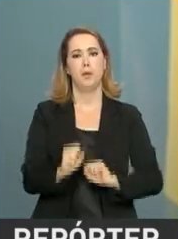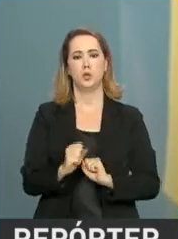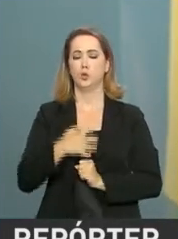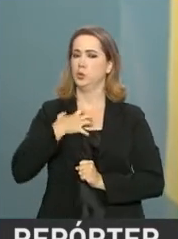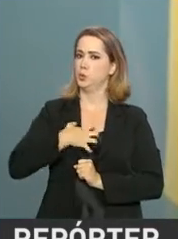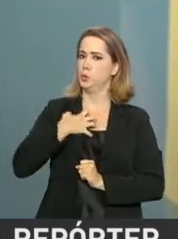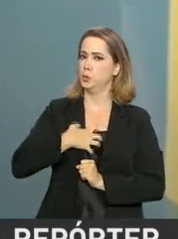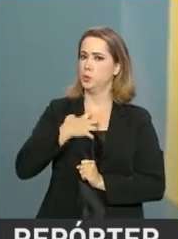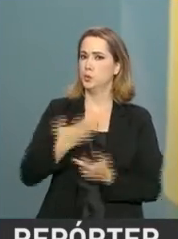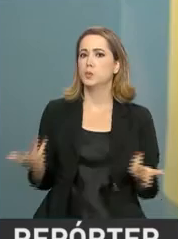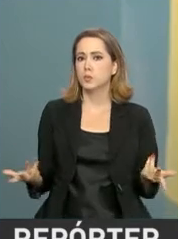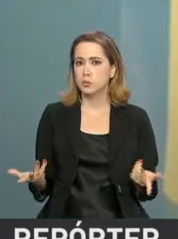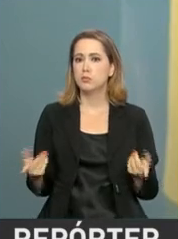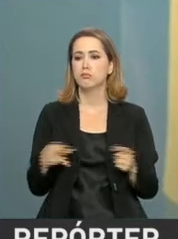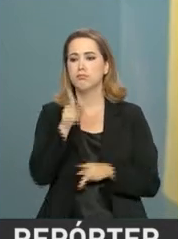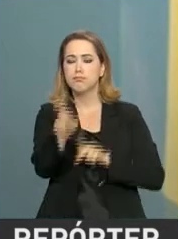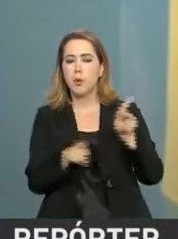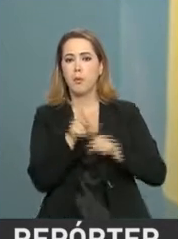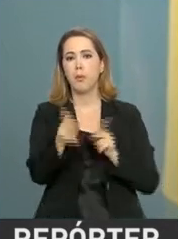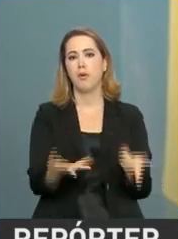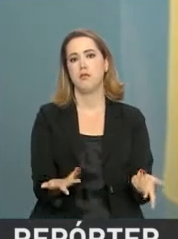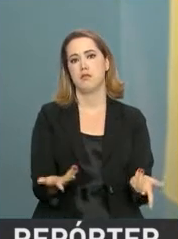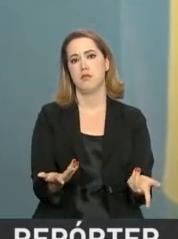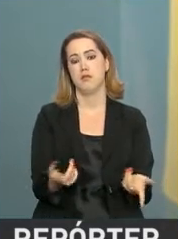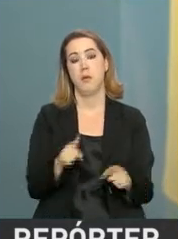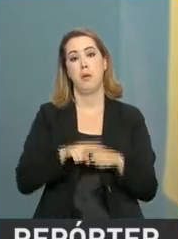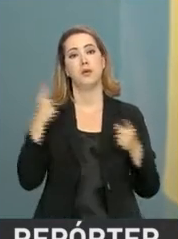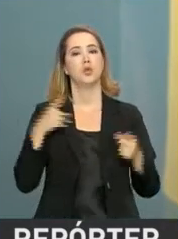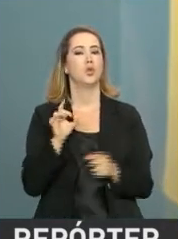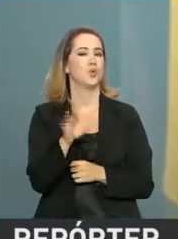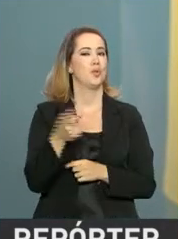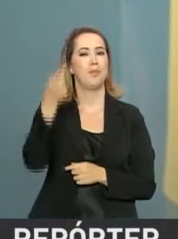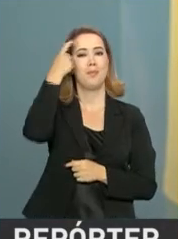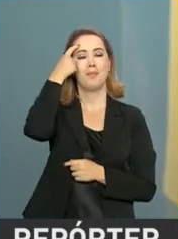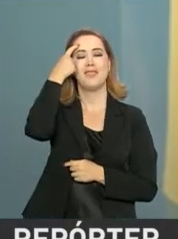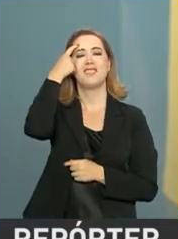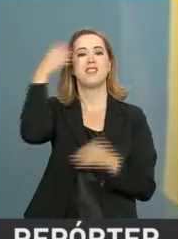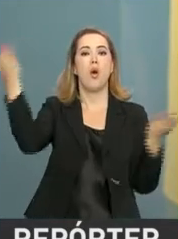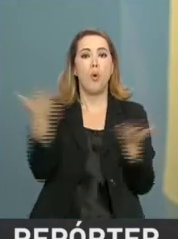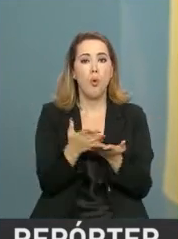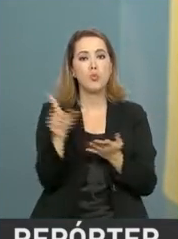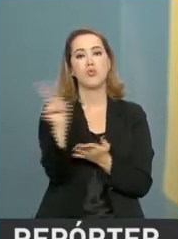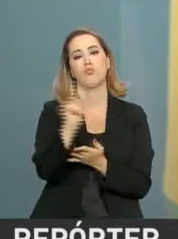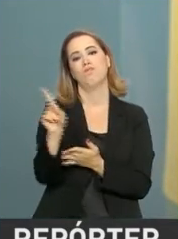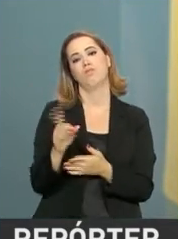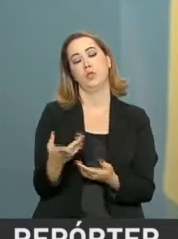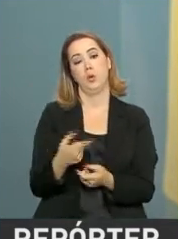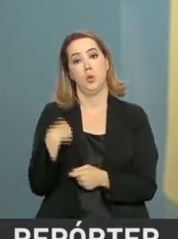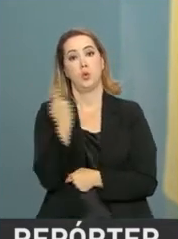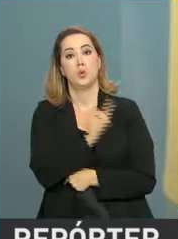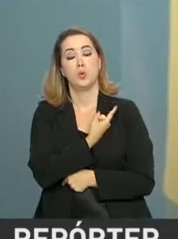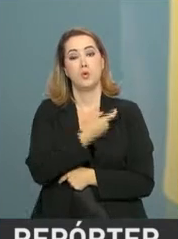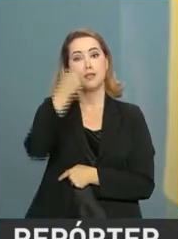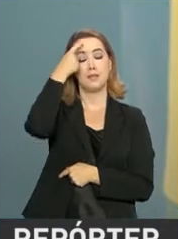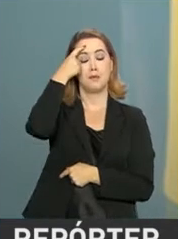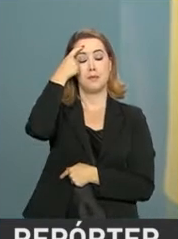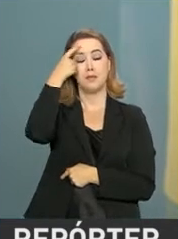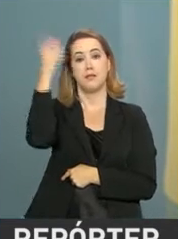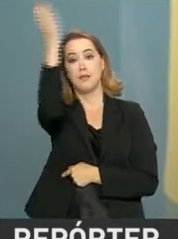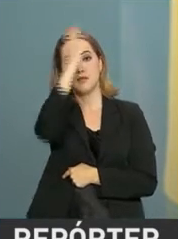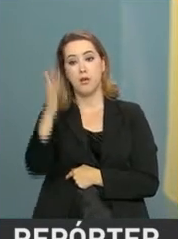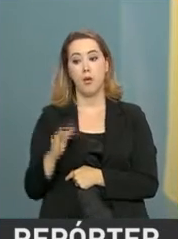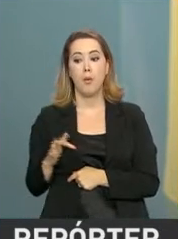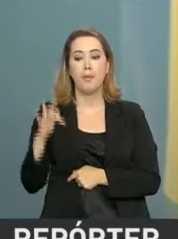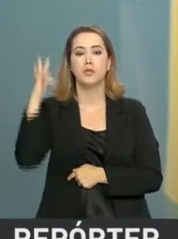uma impopularidade mas nós não pensamos apenas no brasil de hoje nós pensamos no brasil de amanhã no brasil